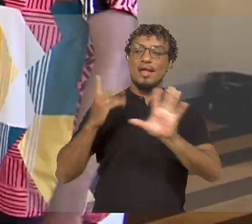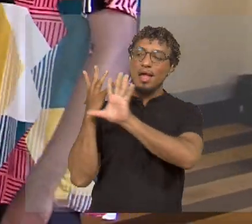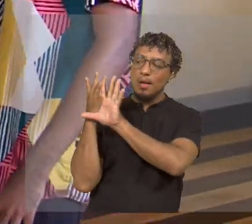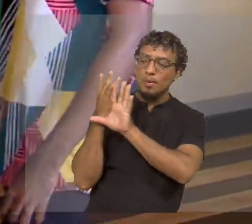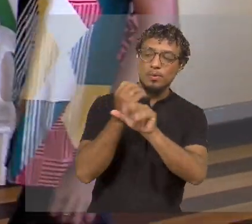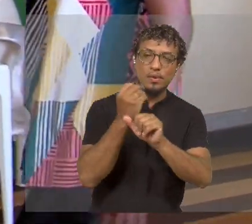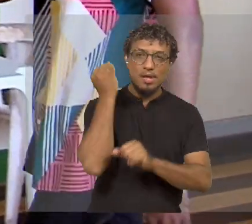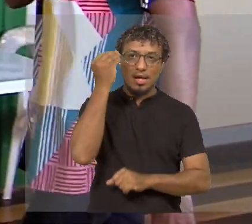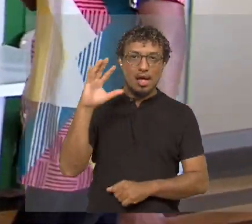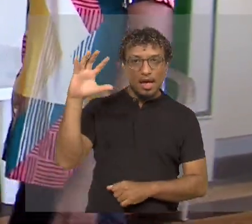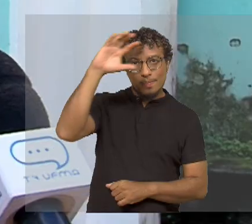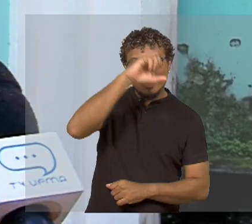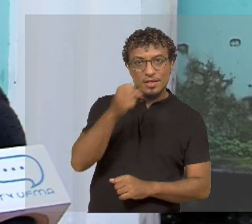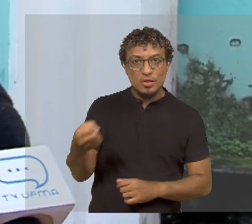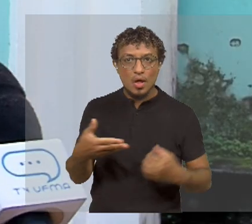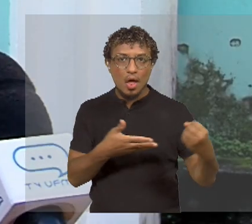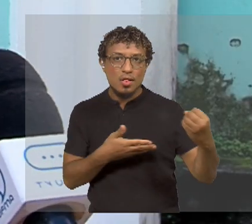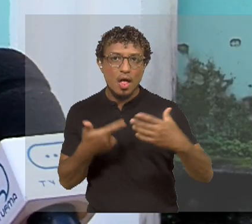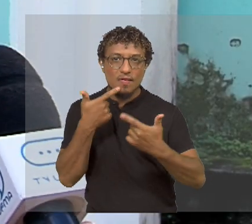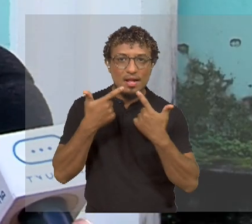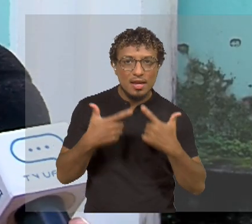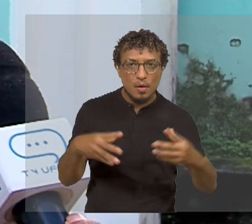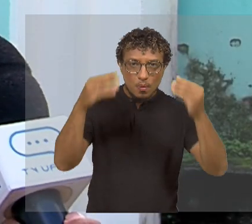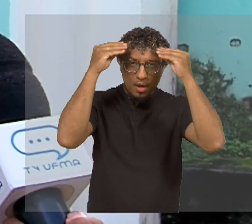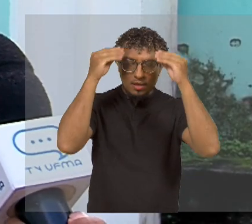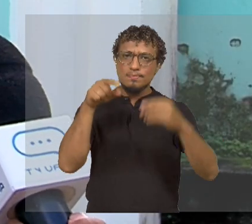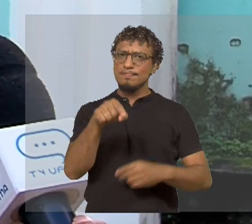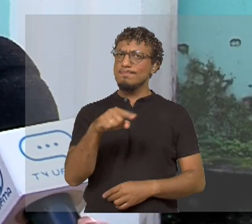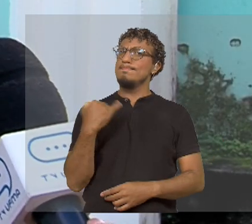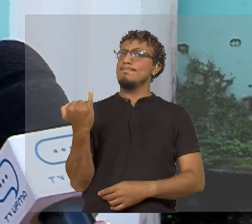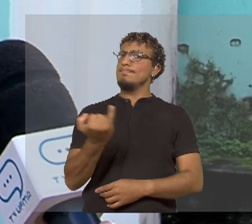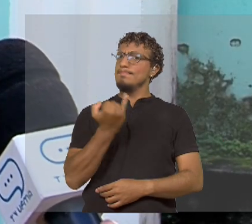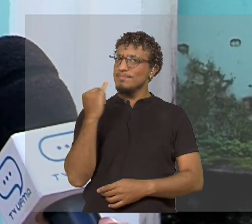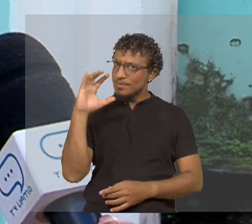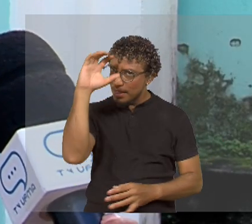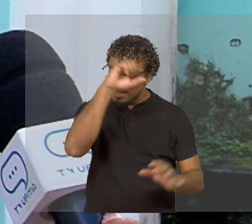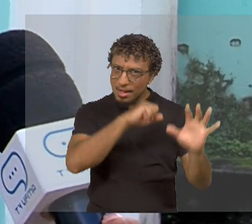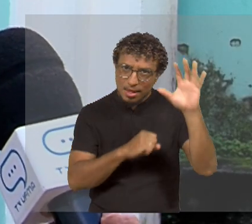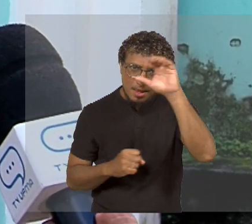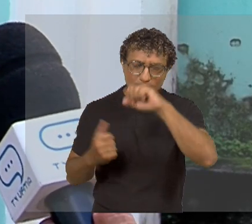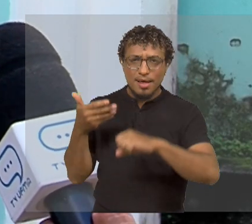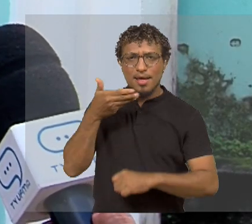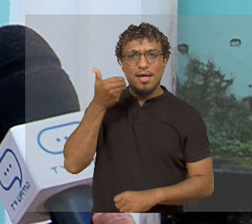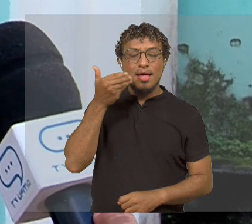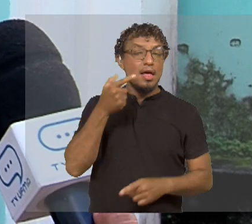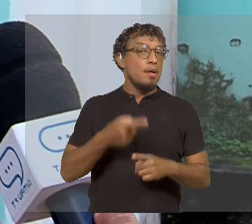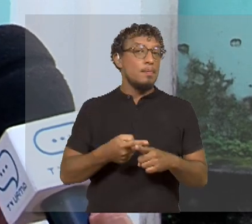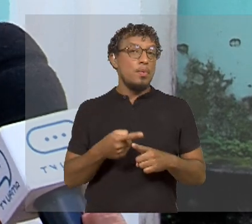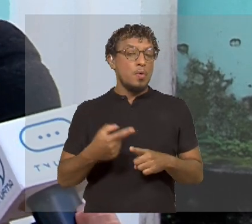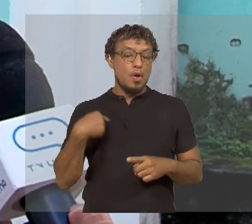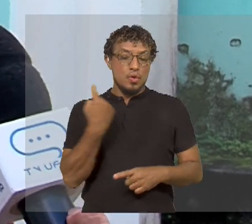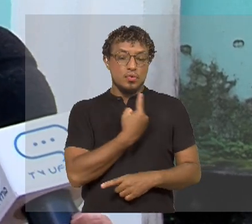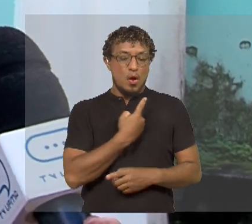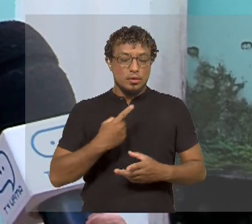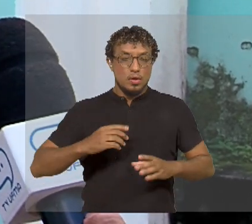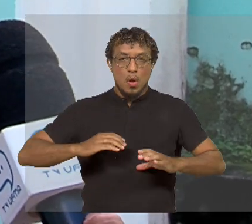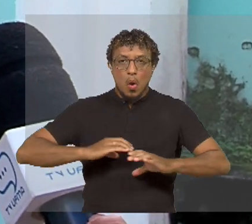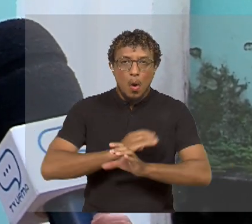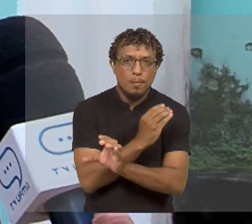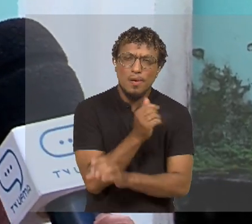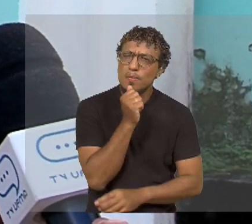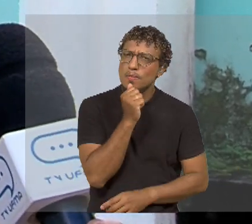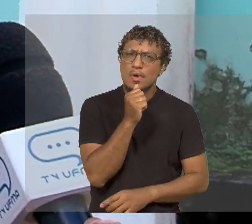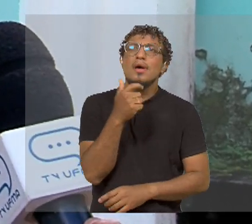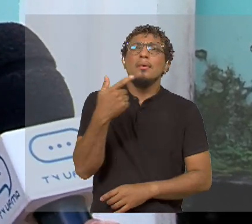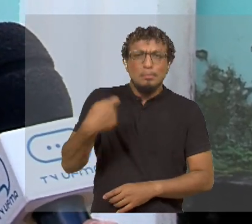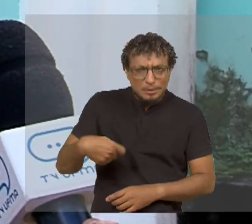para aprender essa nova linguagem. Foi muito importante e muito incrível também de aprender, porque a gente nunca sabe demais para não aprender alguma